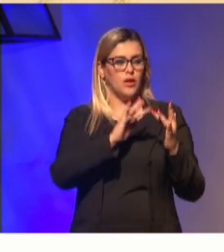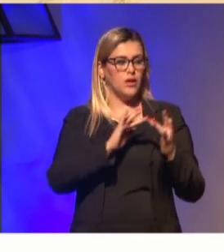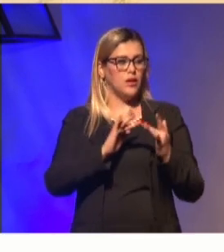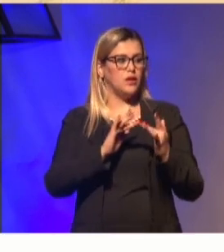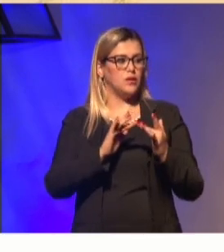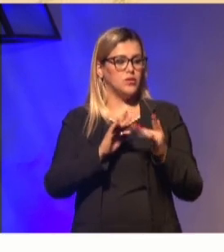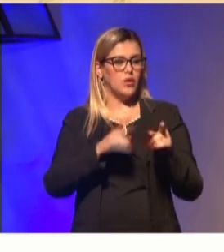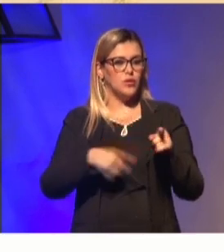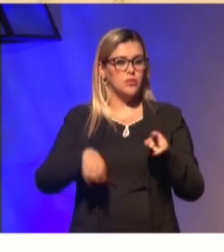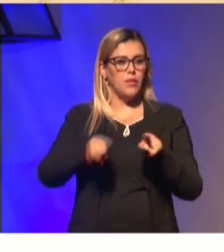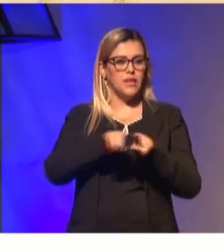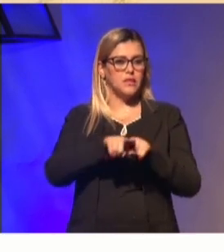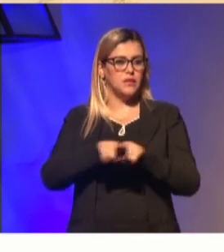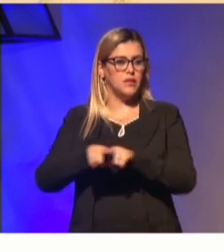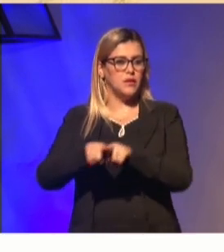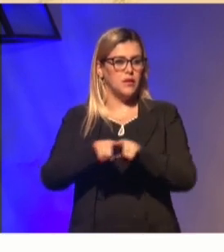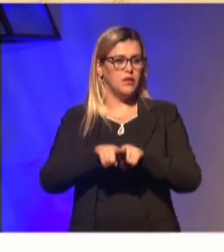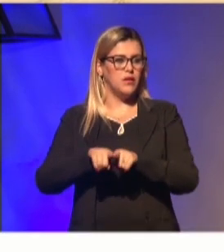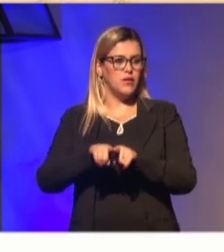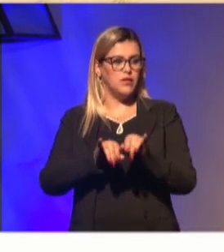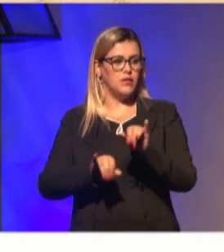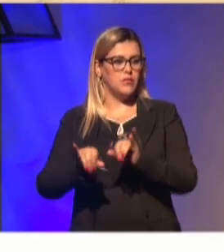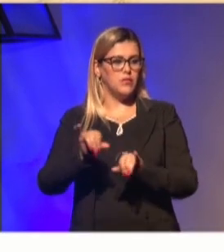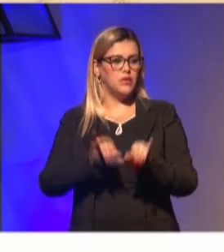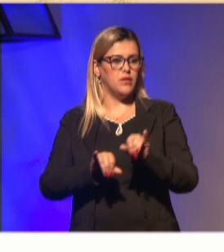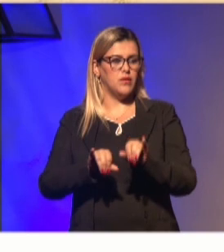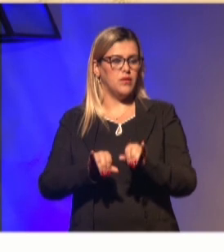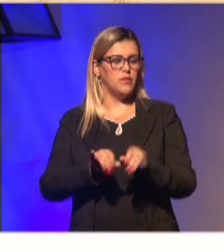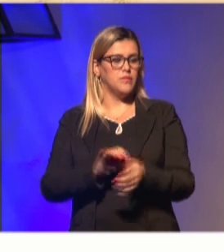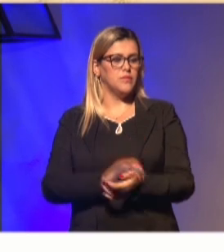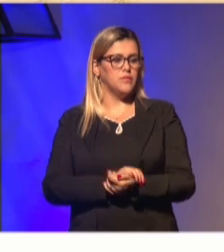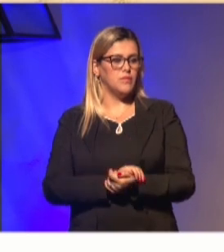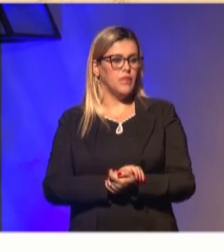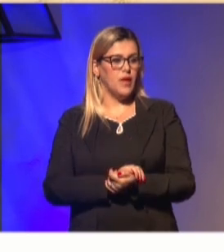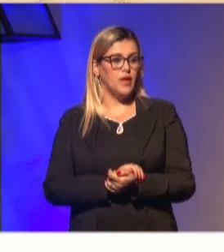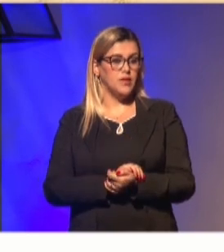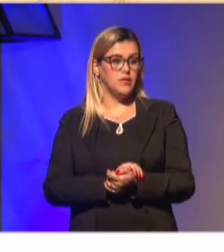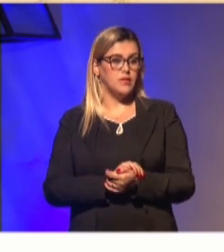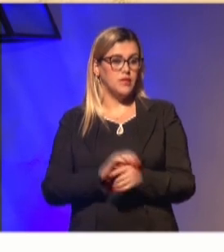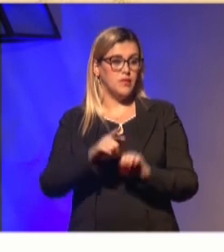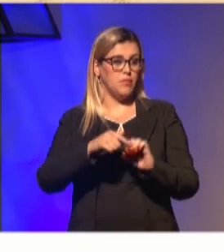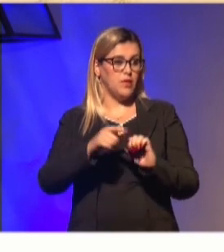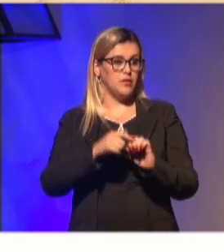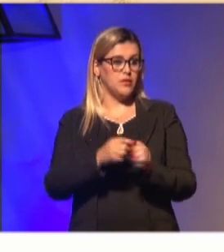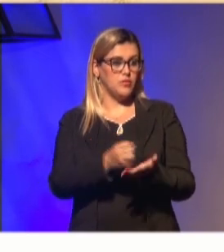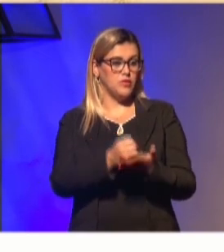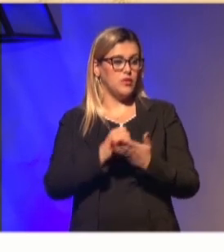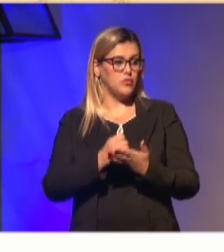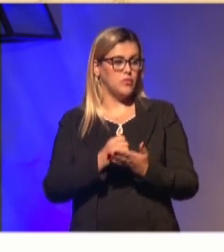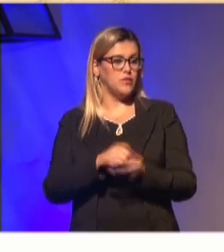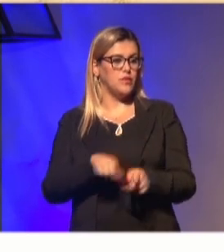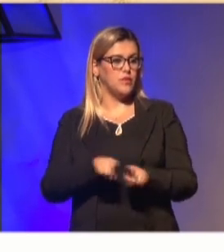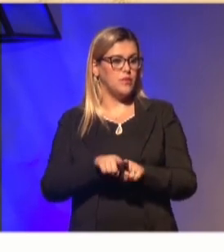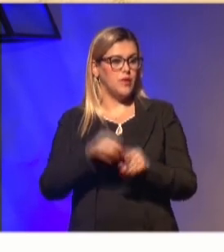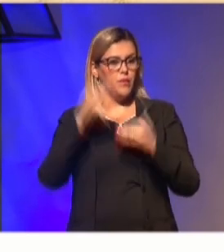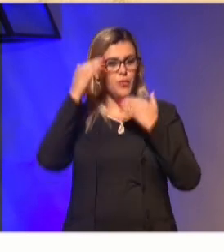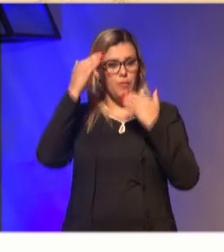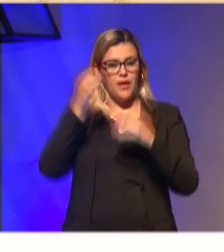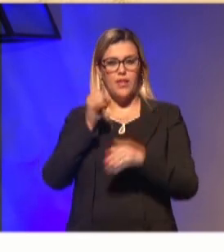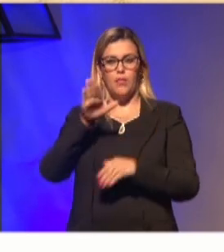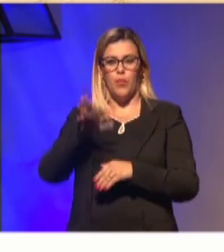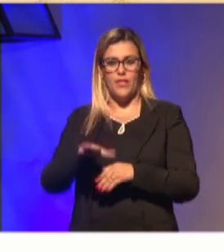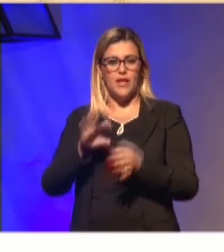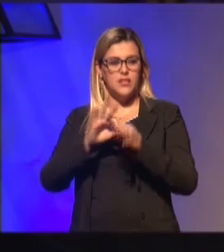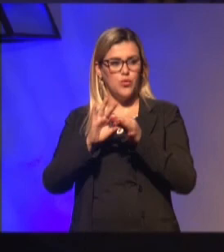nossos parceiros aí, né, laboratórios, financiadores e também as entidades que atuamos. Muito obrigado, boa tarde, estou à disposição